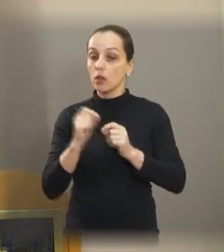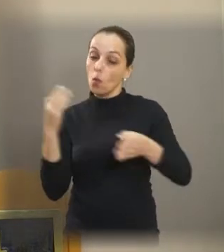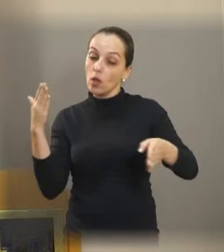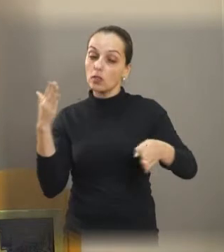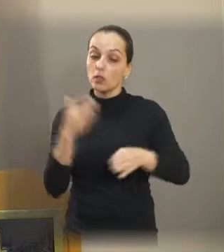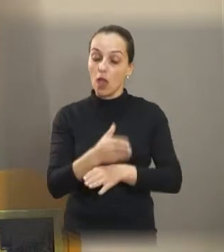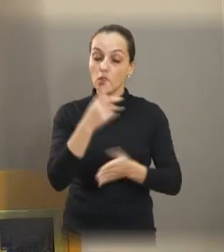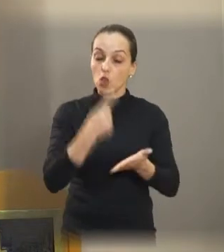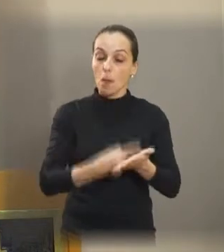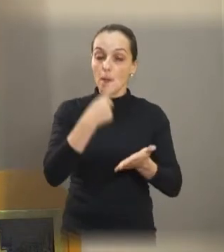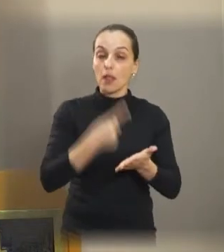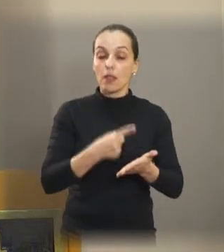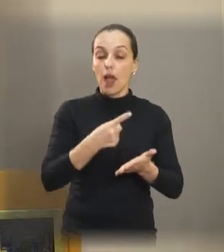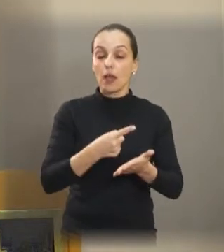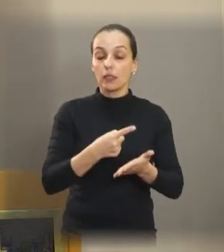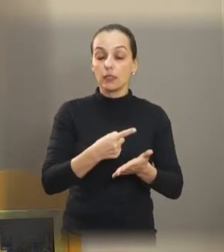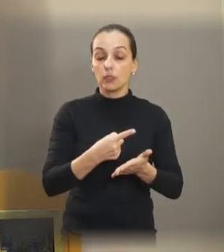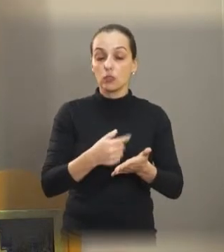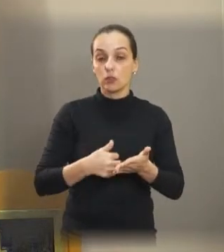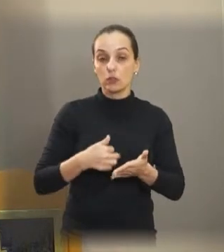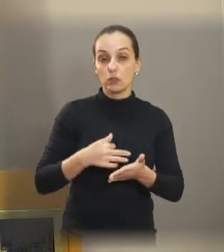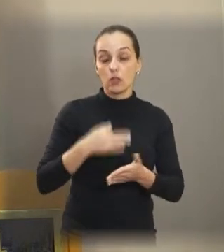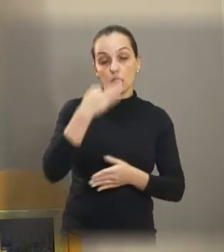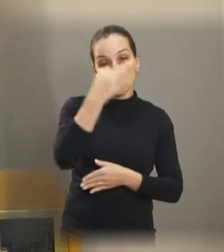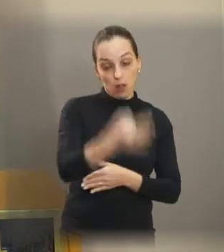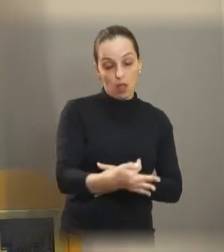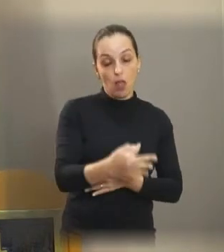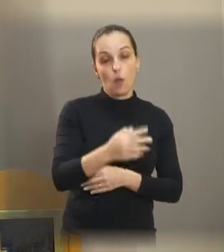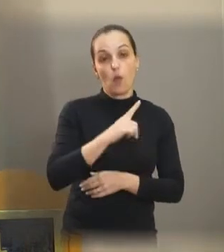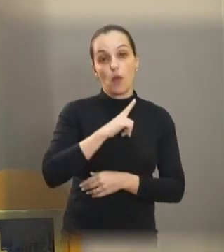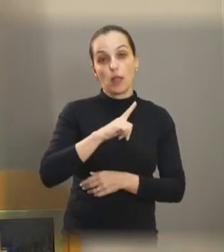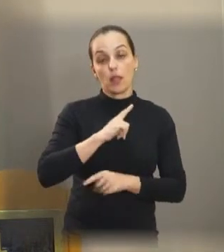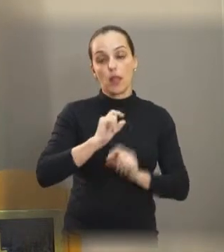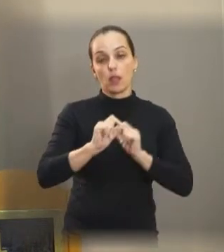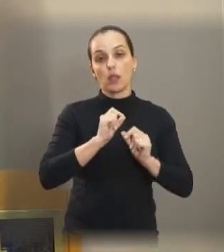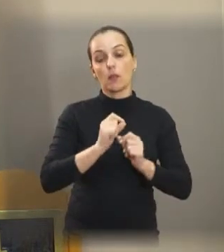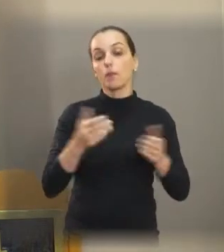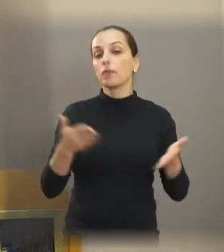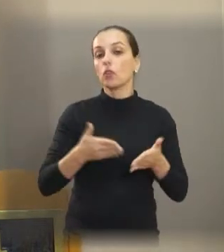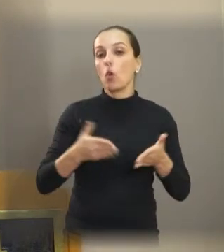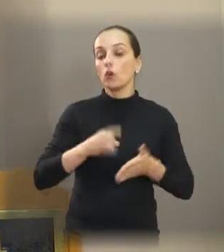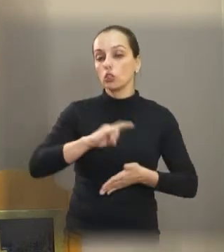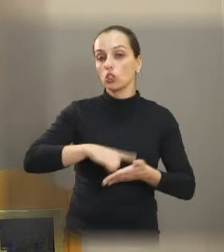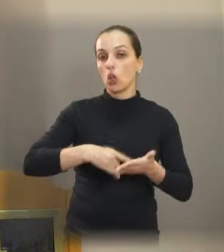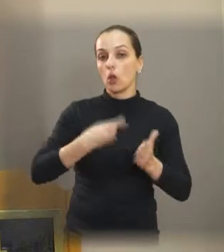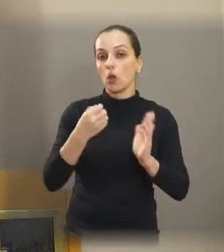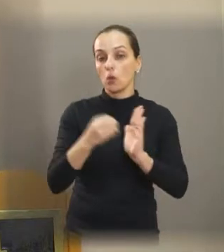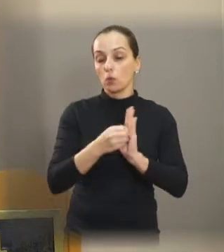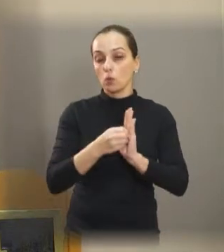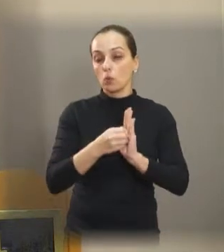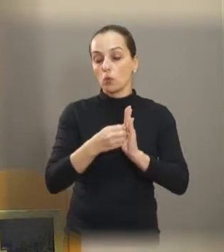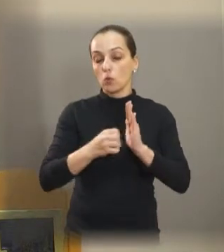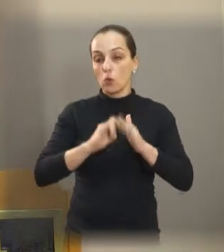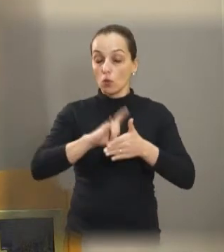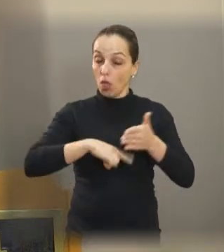visita para a próxima semana. E hoje nós temos um requerimento que deverá